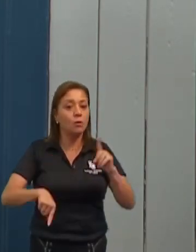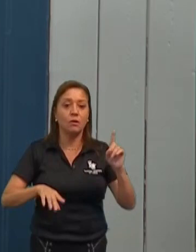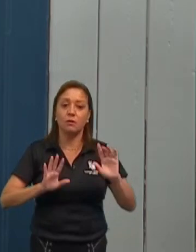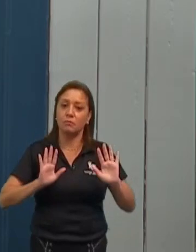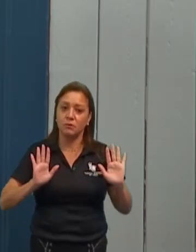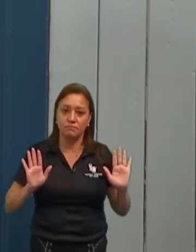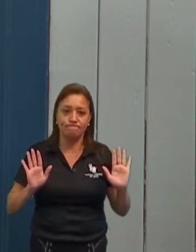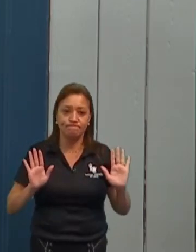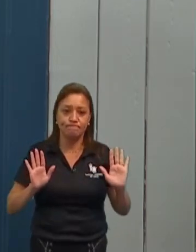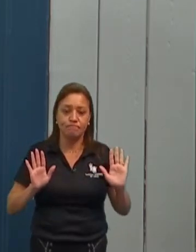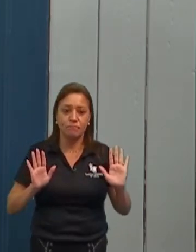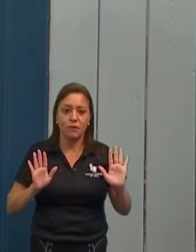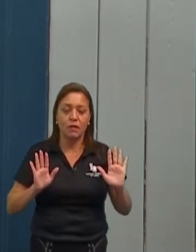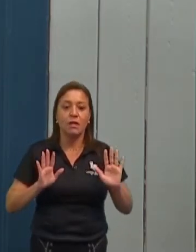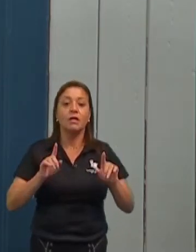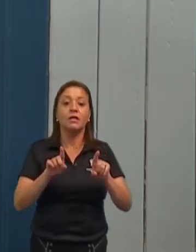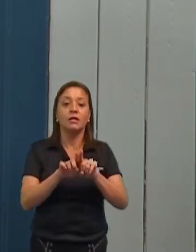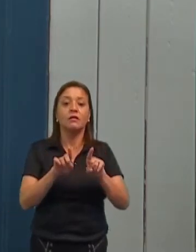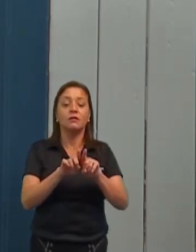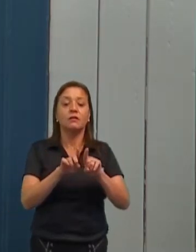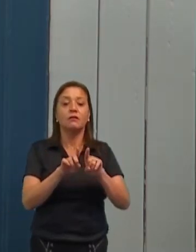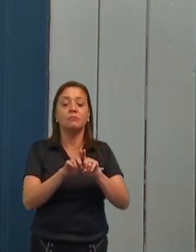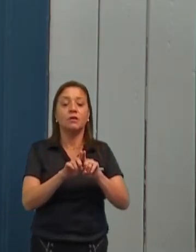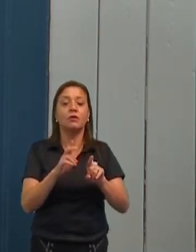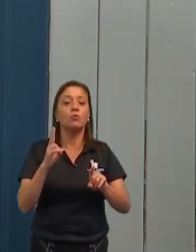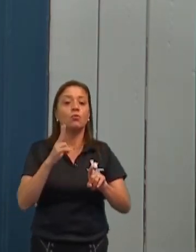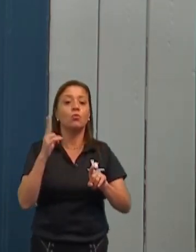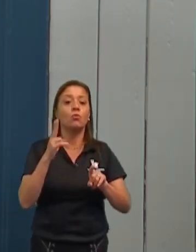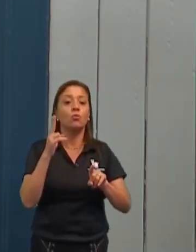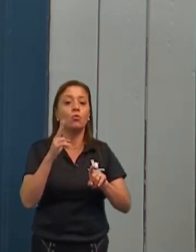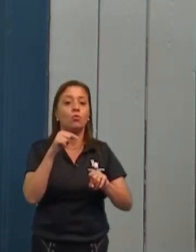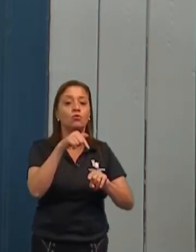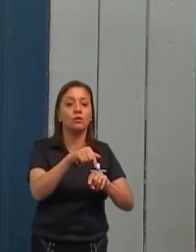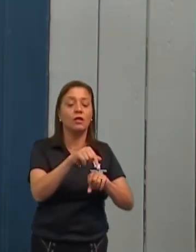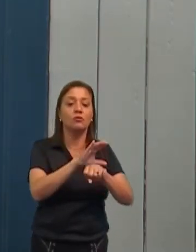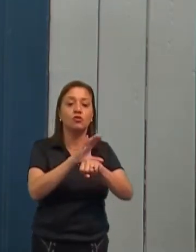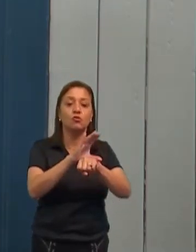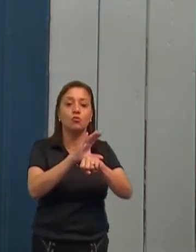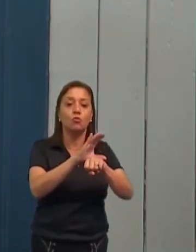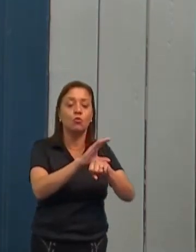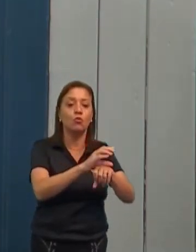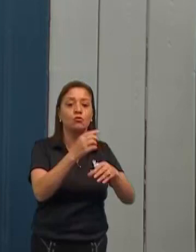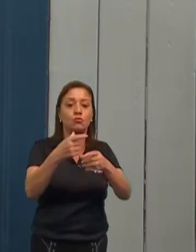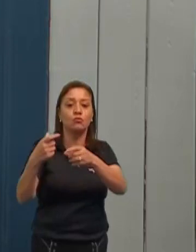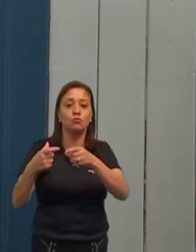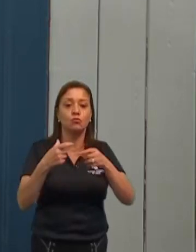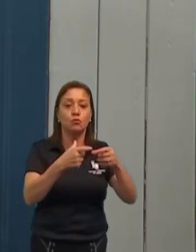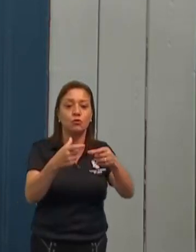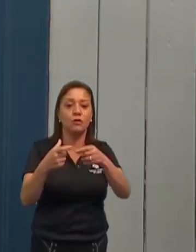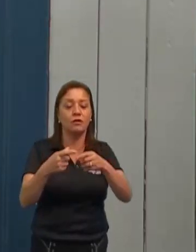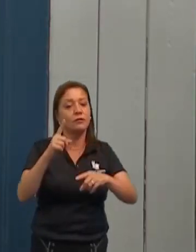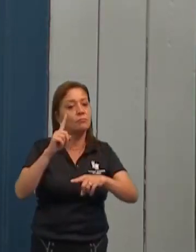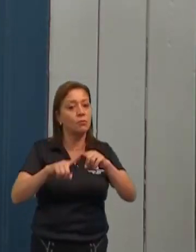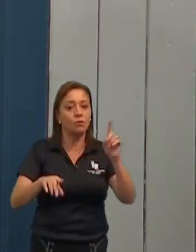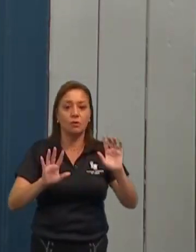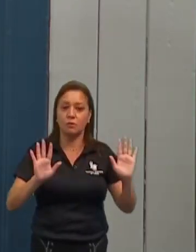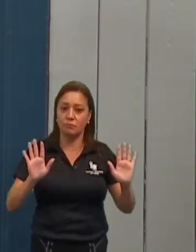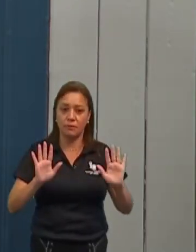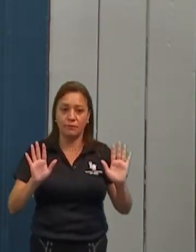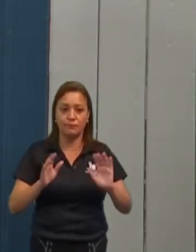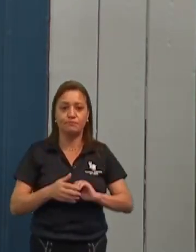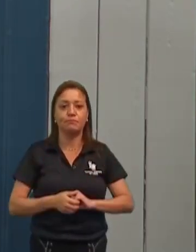instalação, como o funcionamento de entidades de tiro, excetuando aquelas que